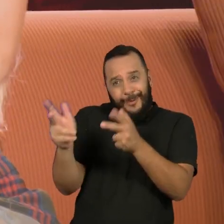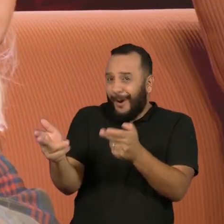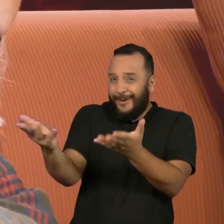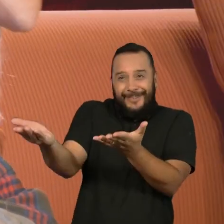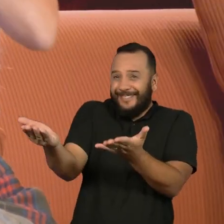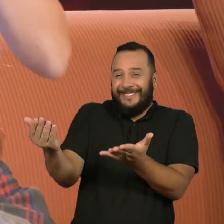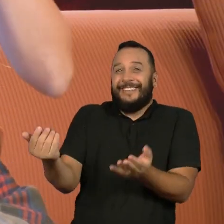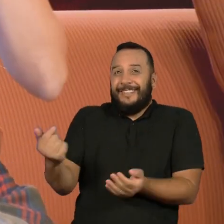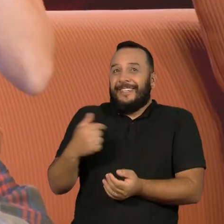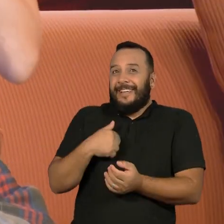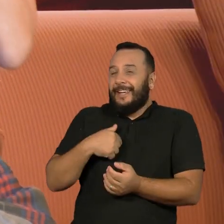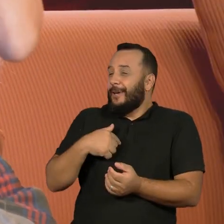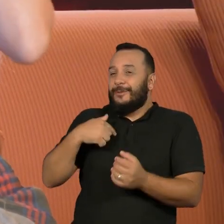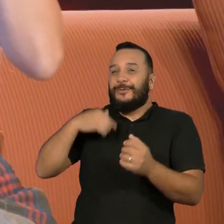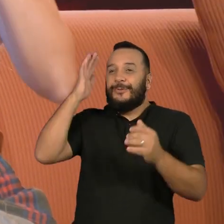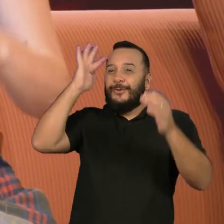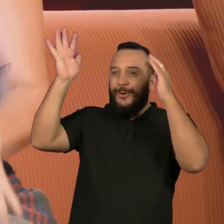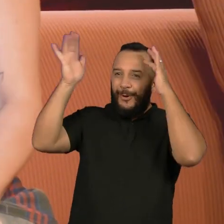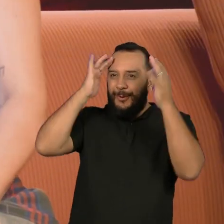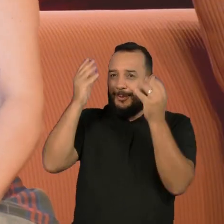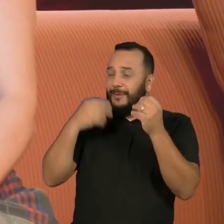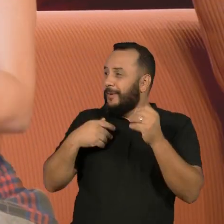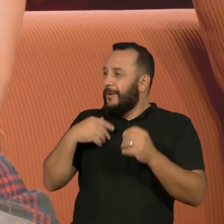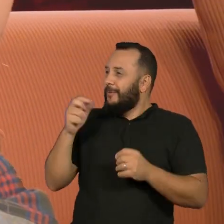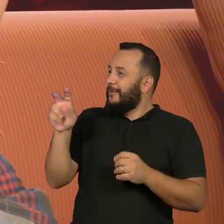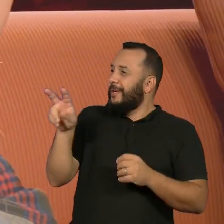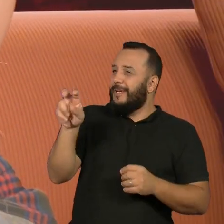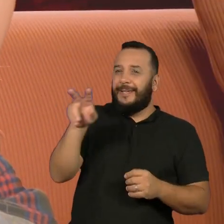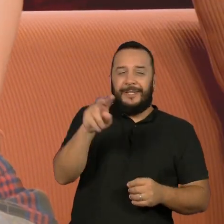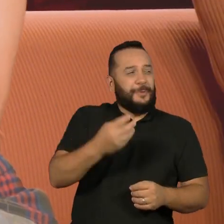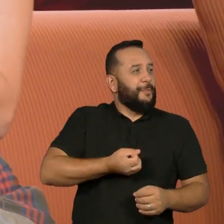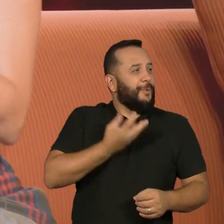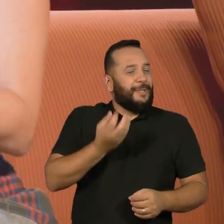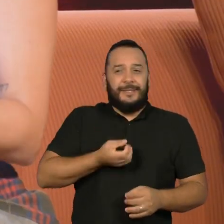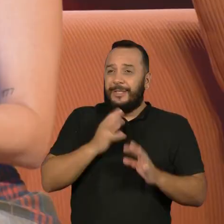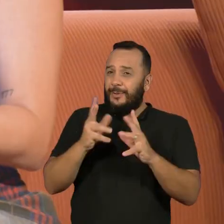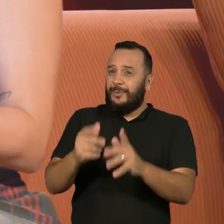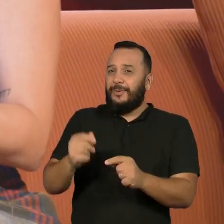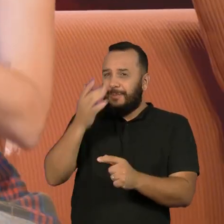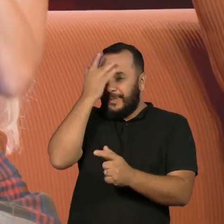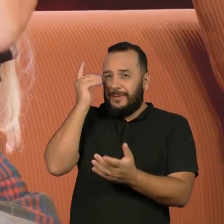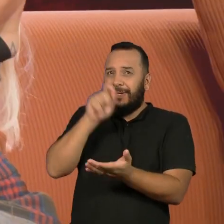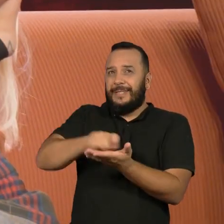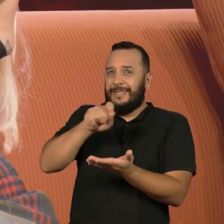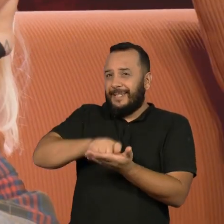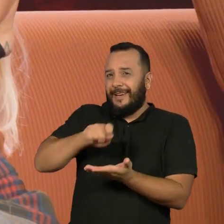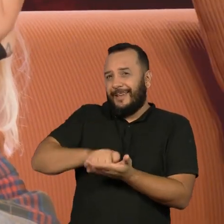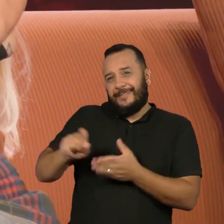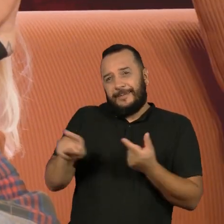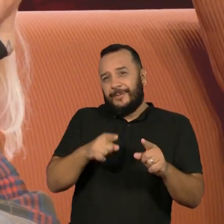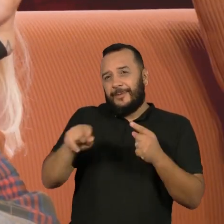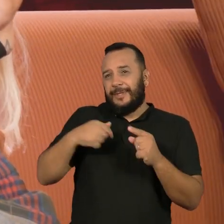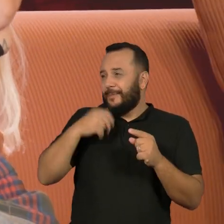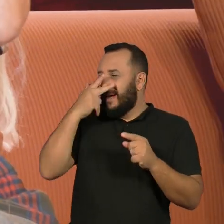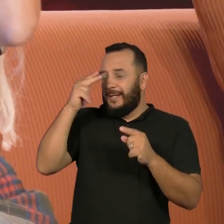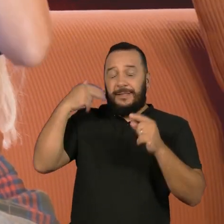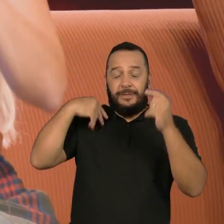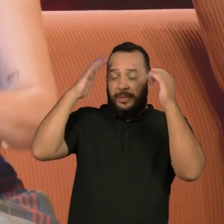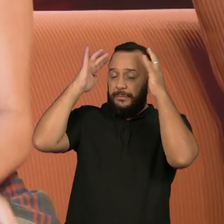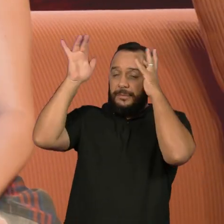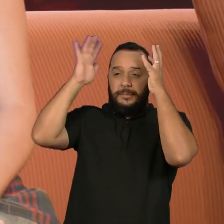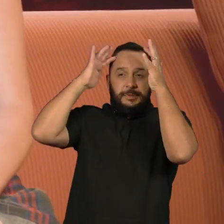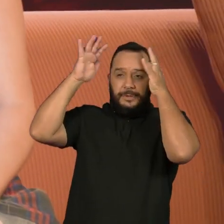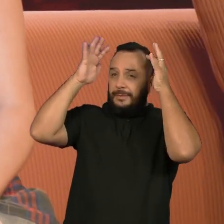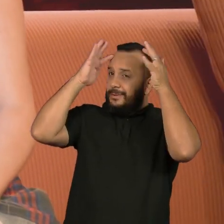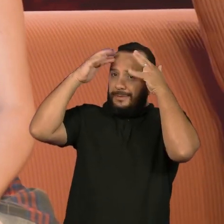vejo poesia em tudo. Eu sou uma pessoa meio... acho que o compositor é um pouco assim, né? Viaja um pouco na maionese, fica pensando em mil